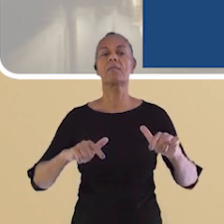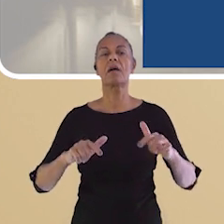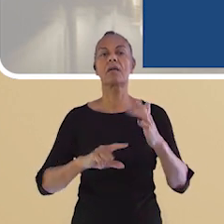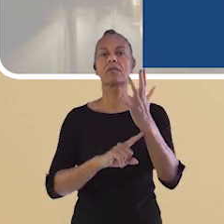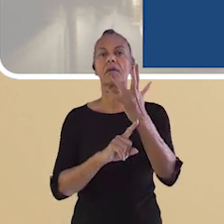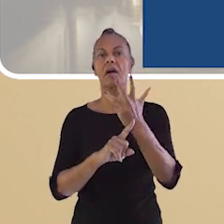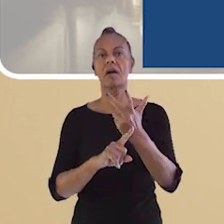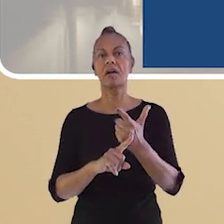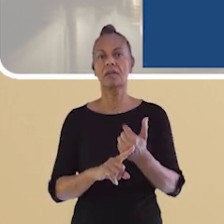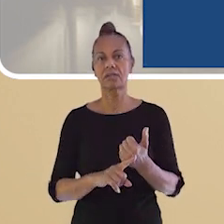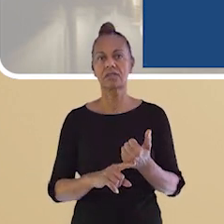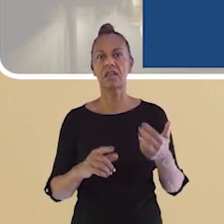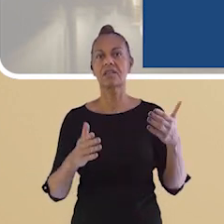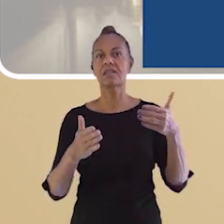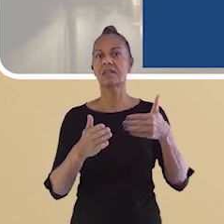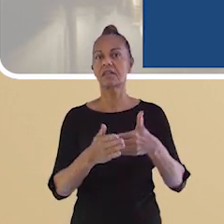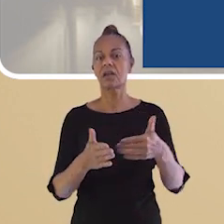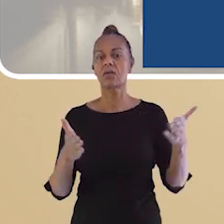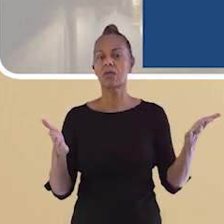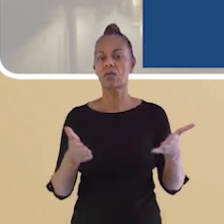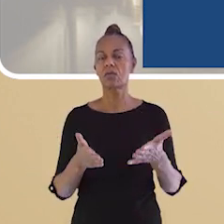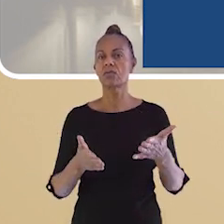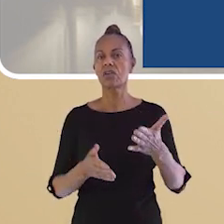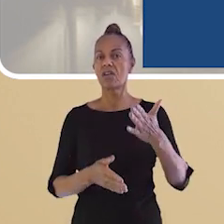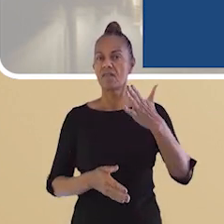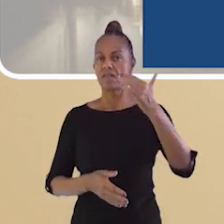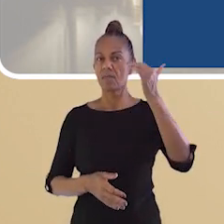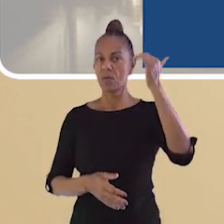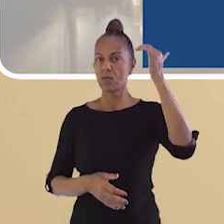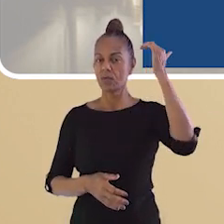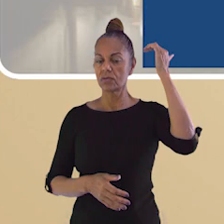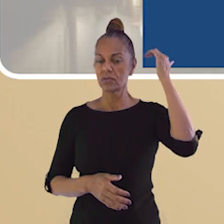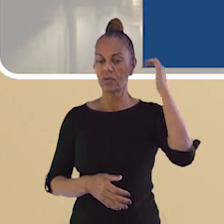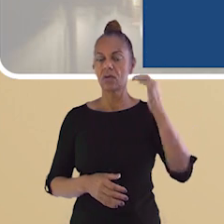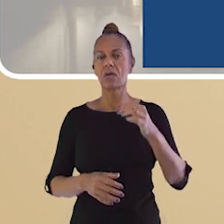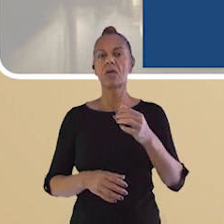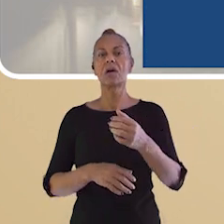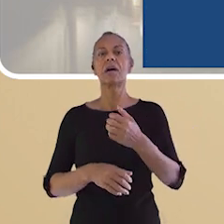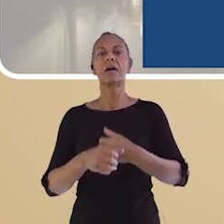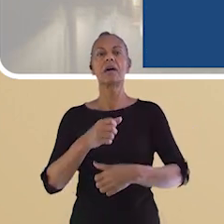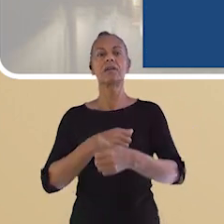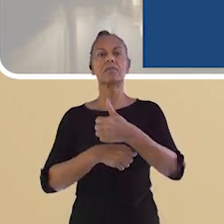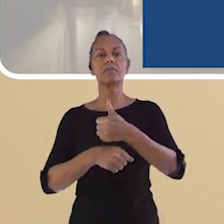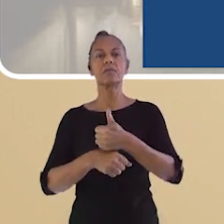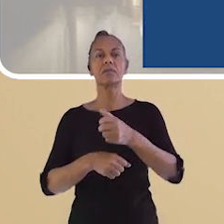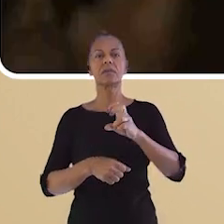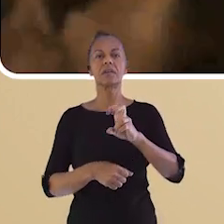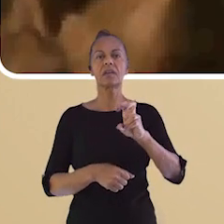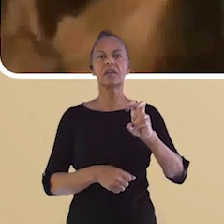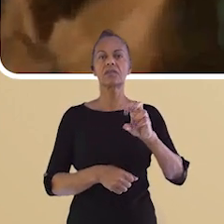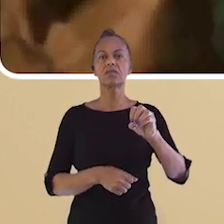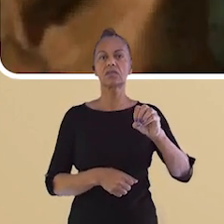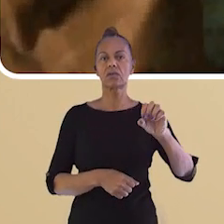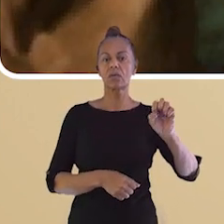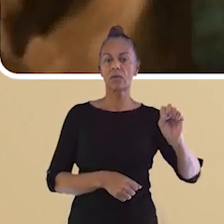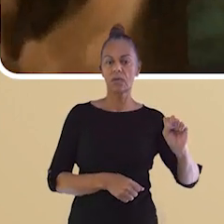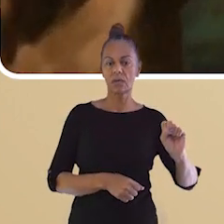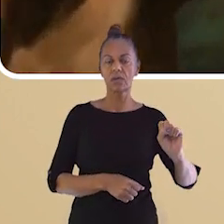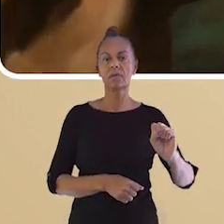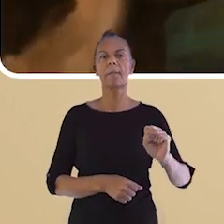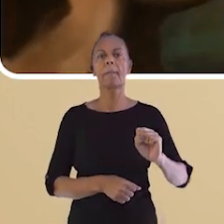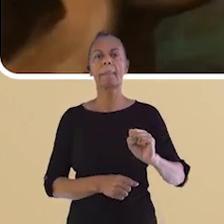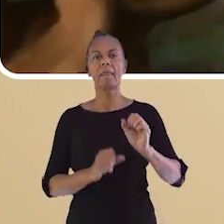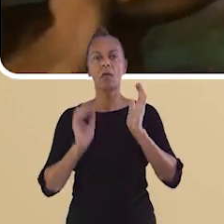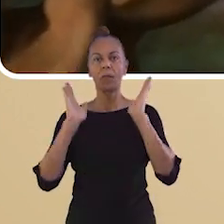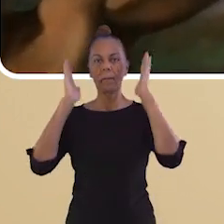porém, uma de suas obras é uma das mais famosas pinturas religiosas até hoje. No ano de